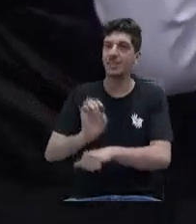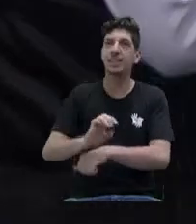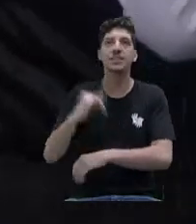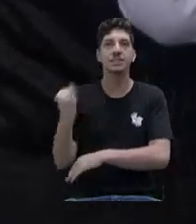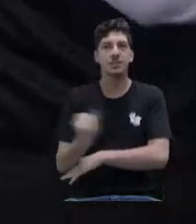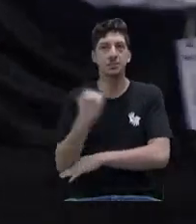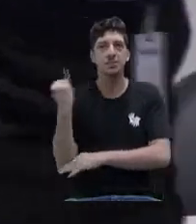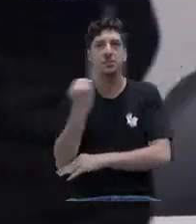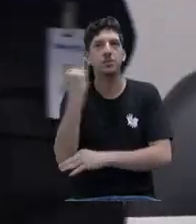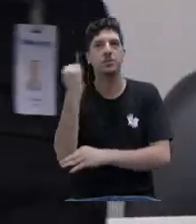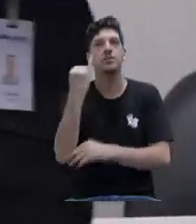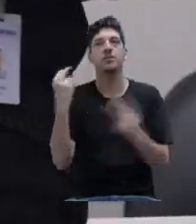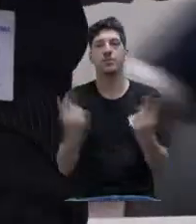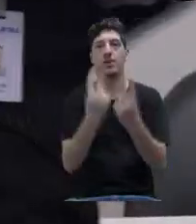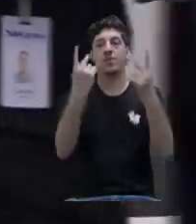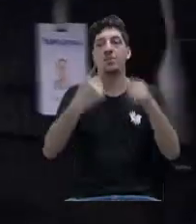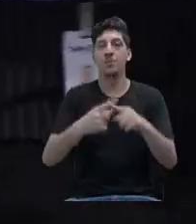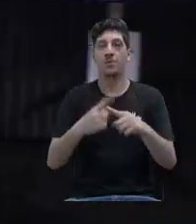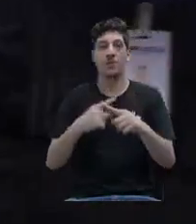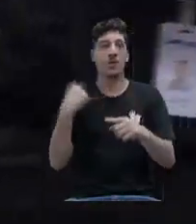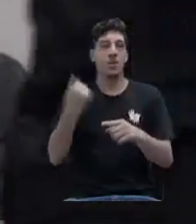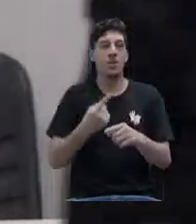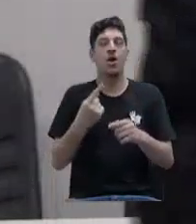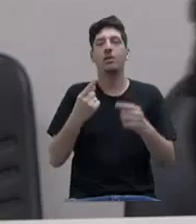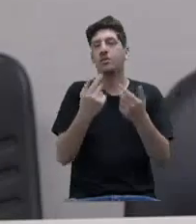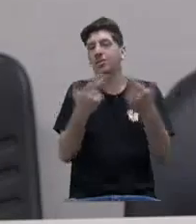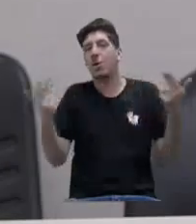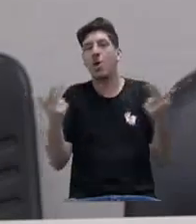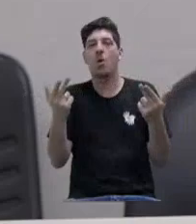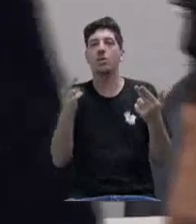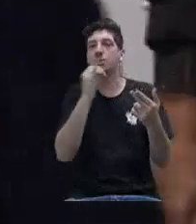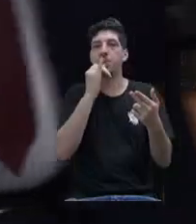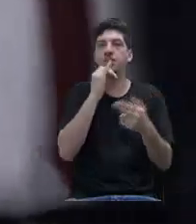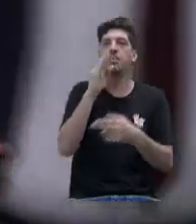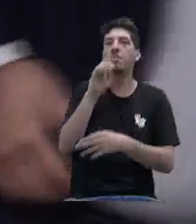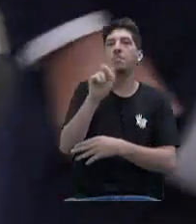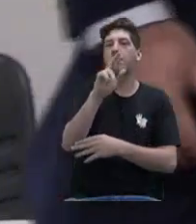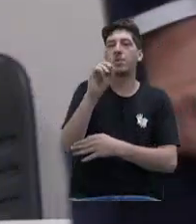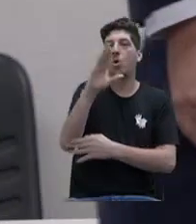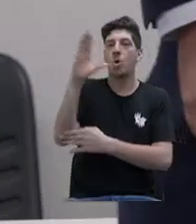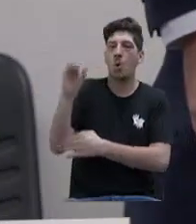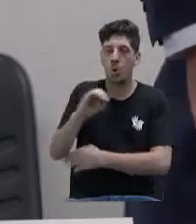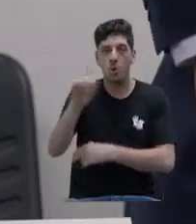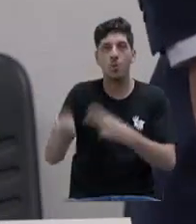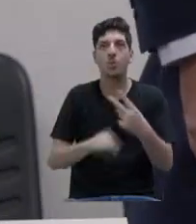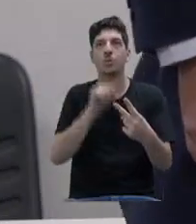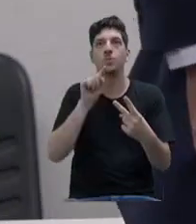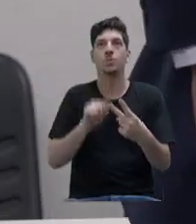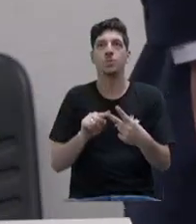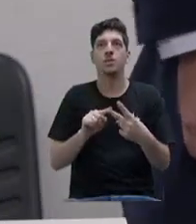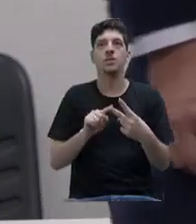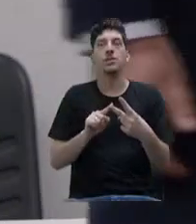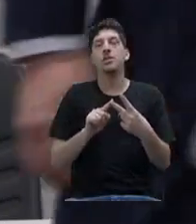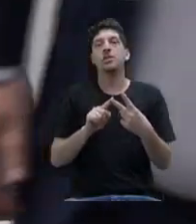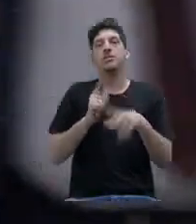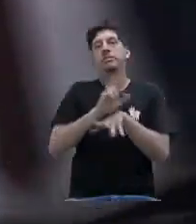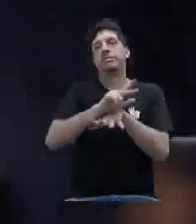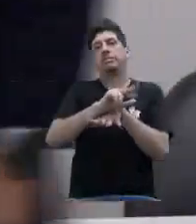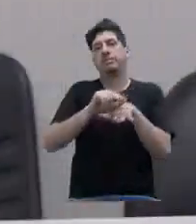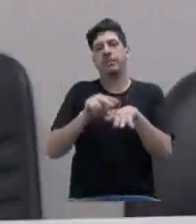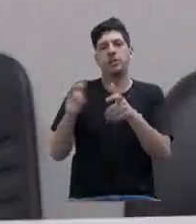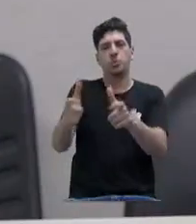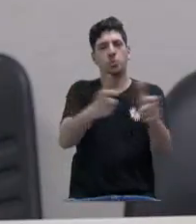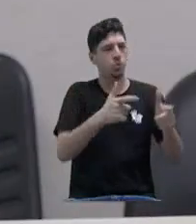importância muito grande, porque os nossos atrativos, sejam eles do barroco, sejam eles das nossas diversas